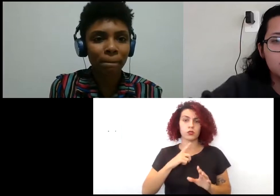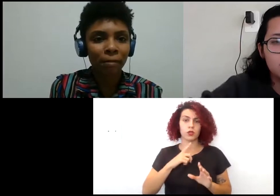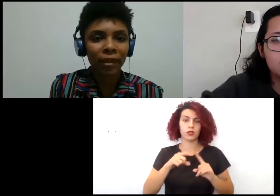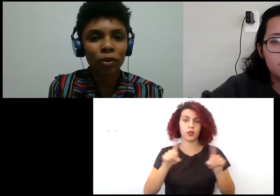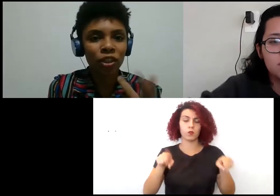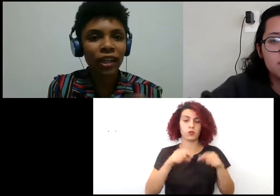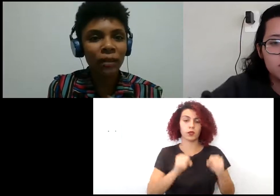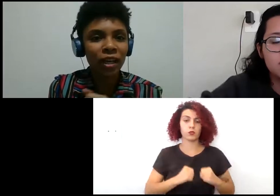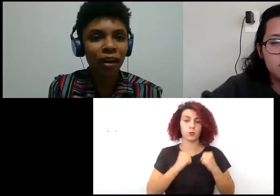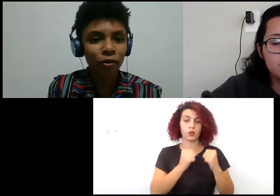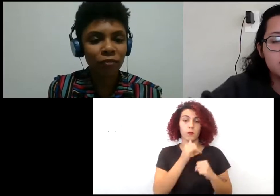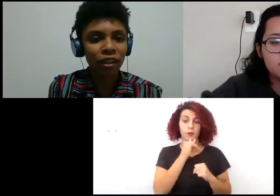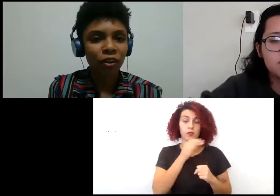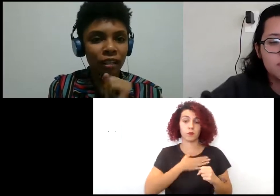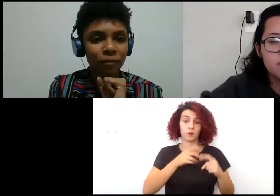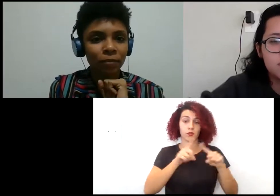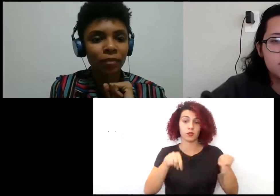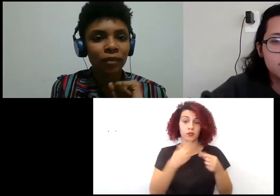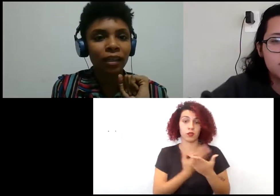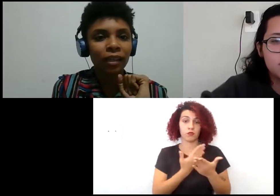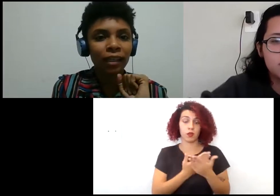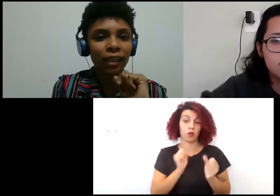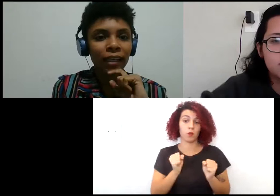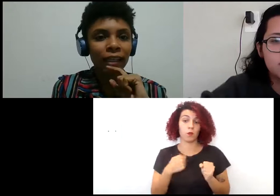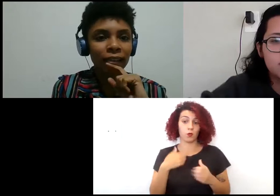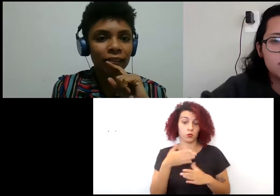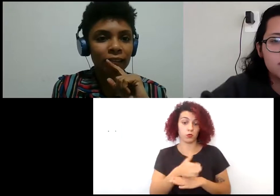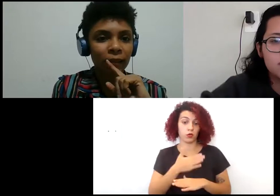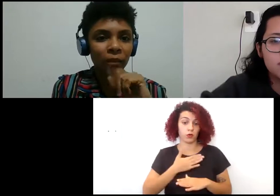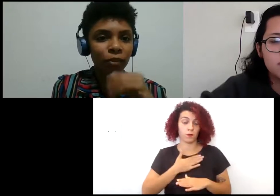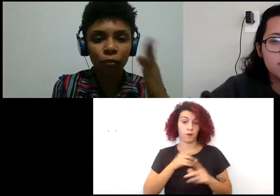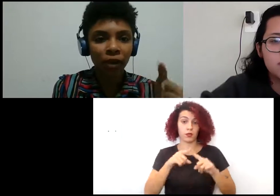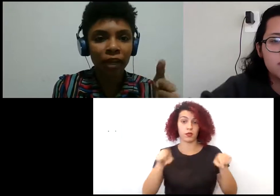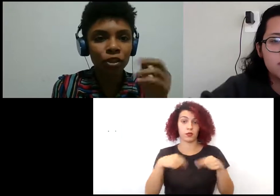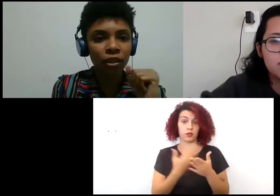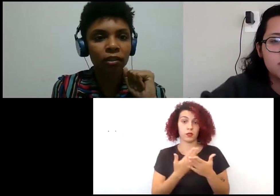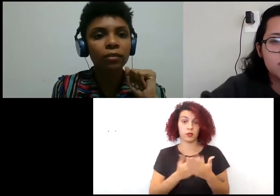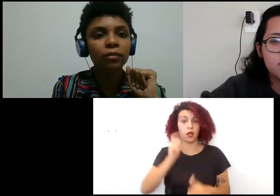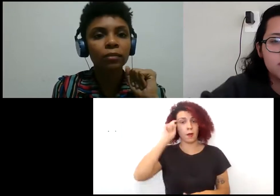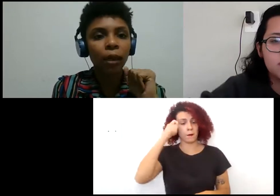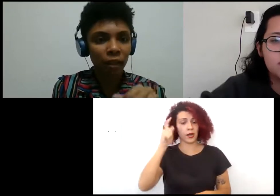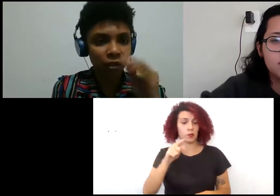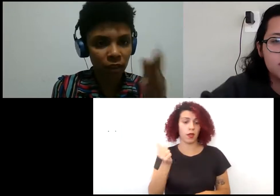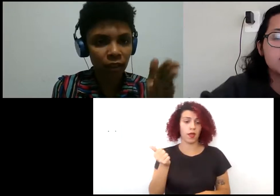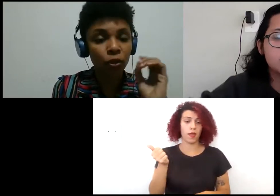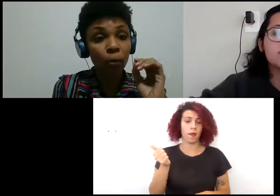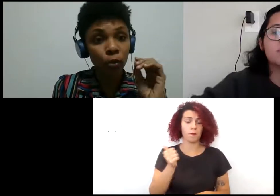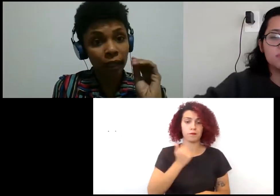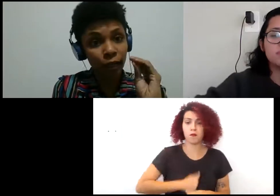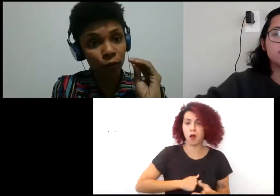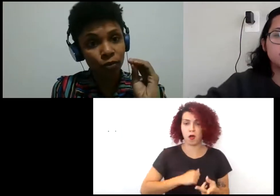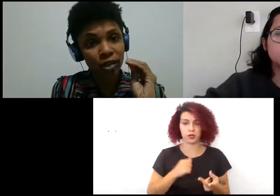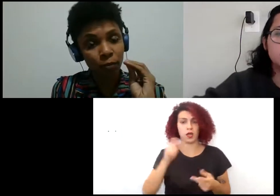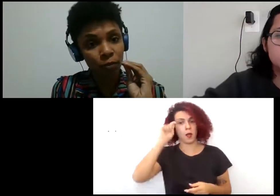um espaço de poder eu posso chegar na minha aula e falar olha é preto não presta preta